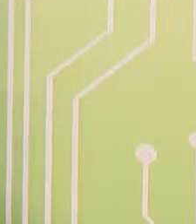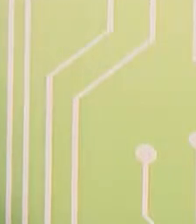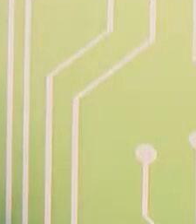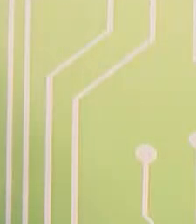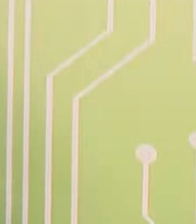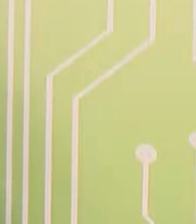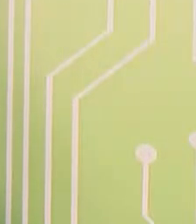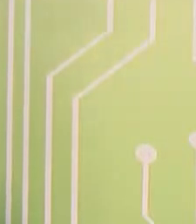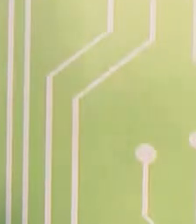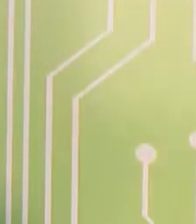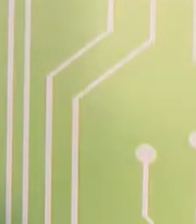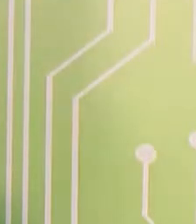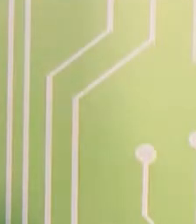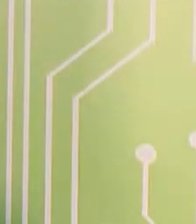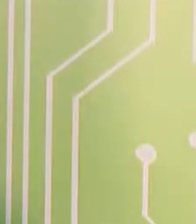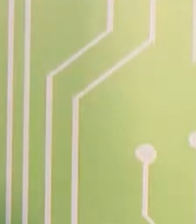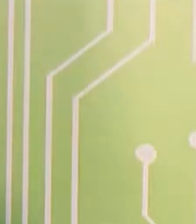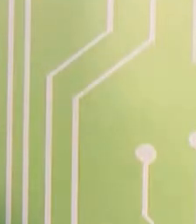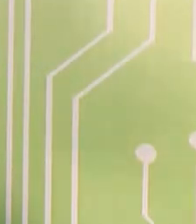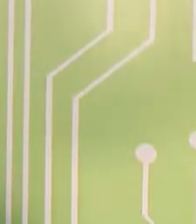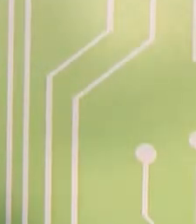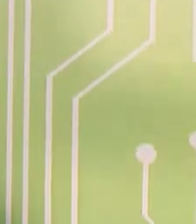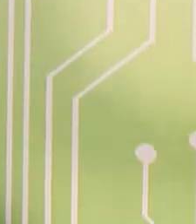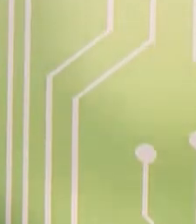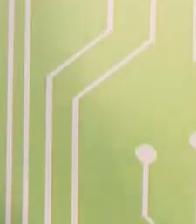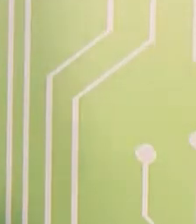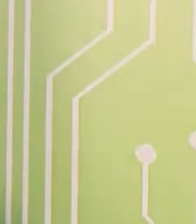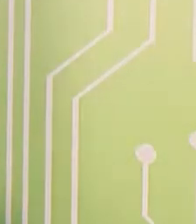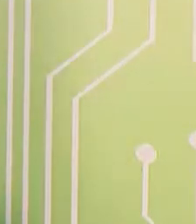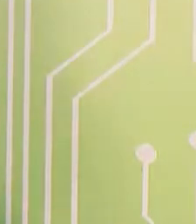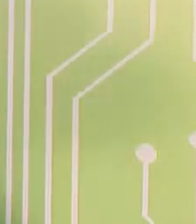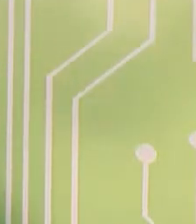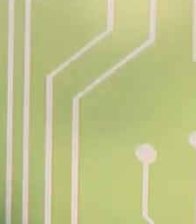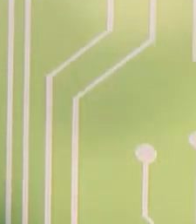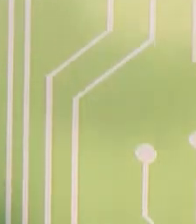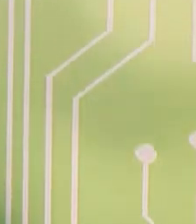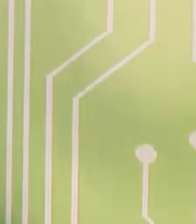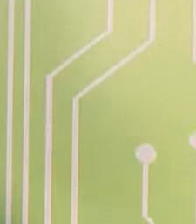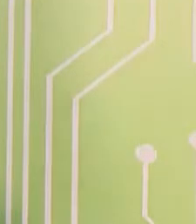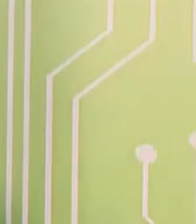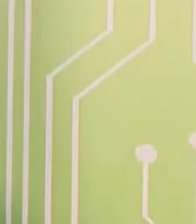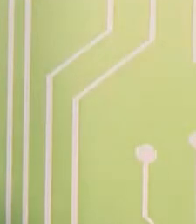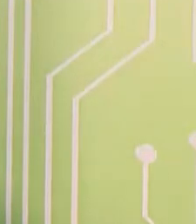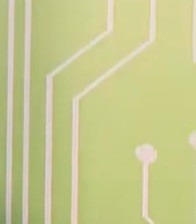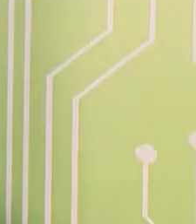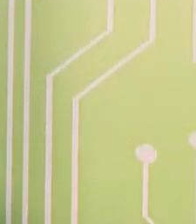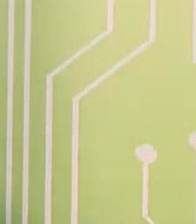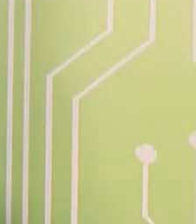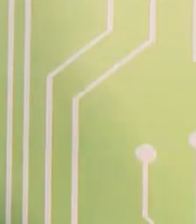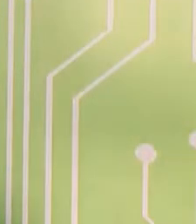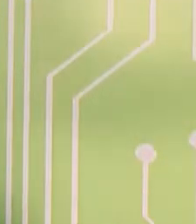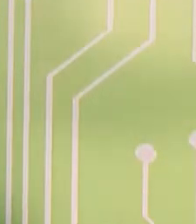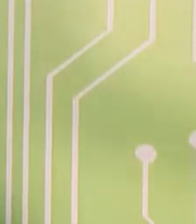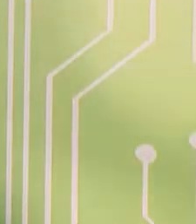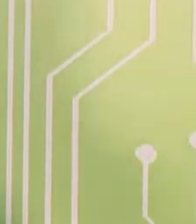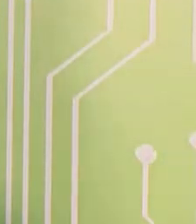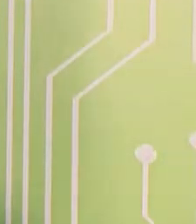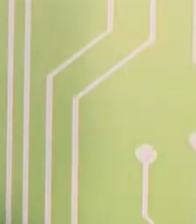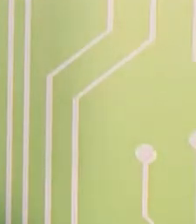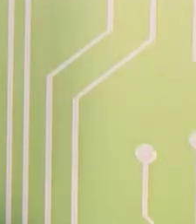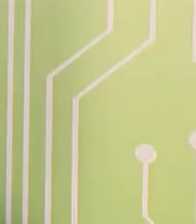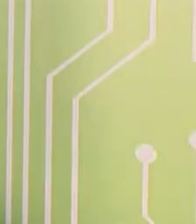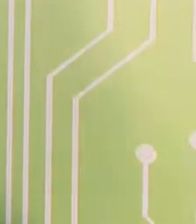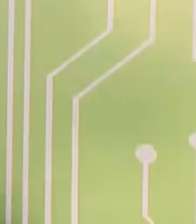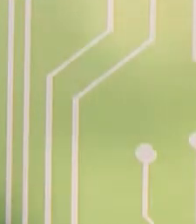com a gente. Quero agradecer a você, aluno, que vai cooperar com a gente, todos os colaboradores que estão aqui. Sou o